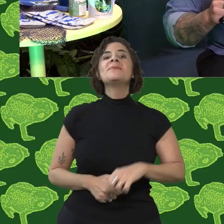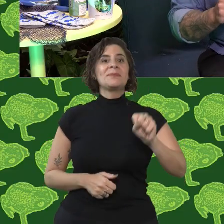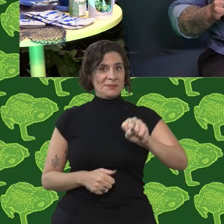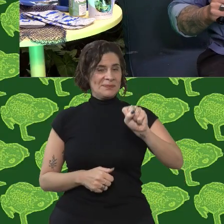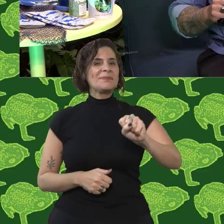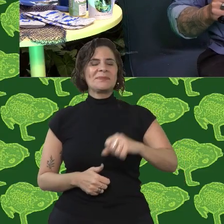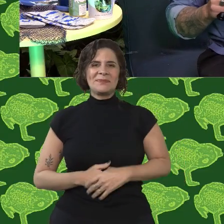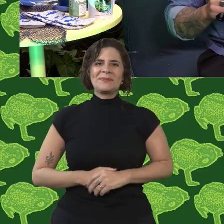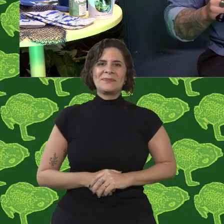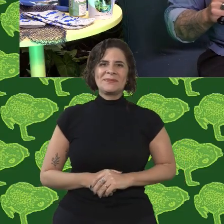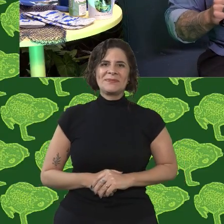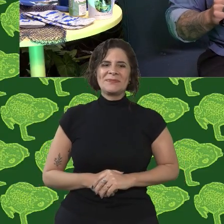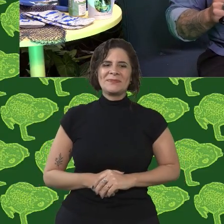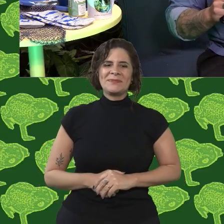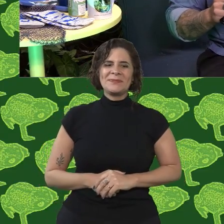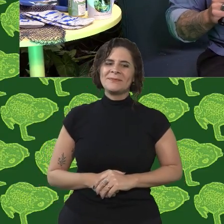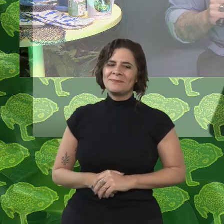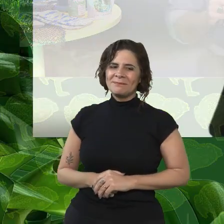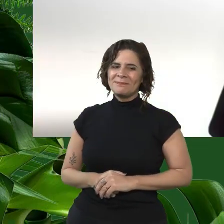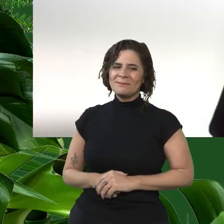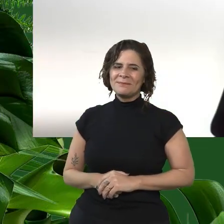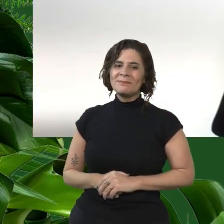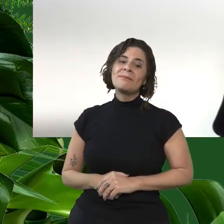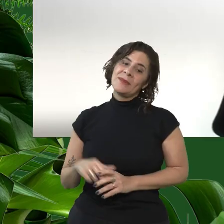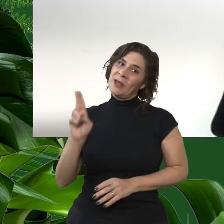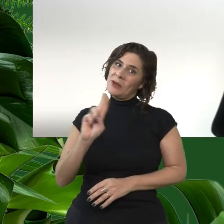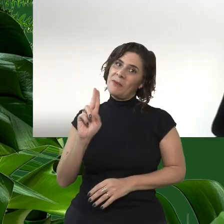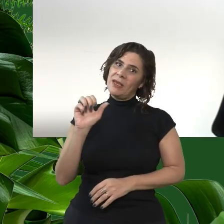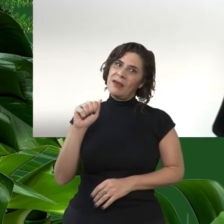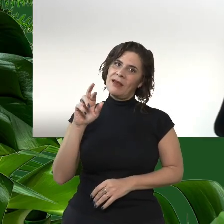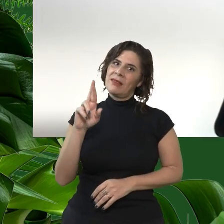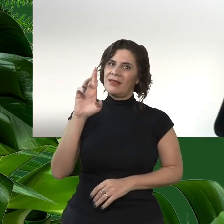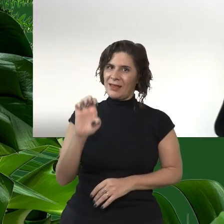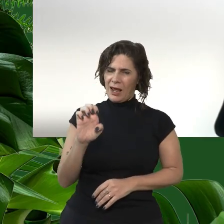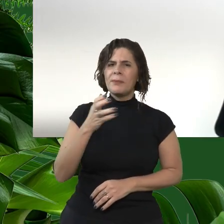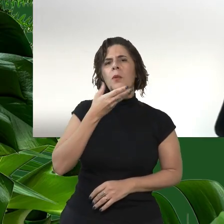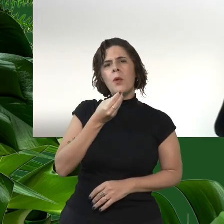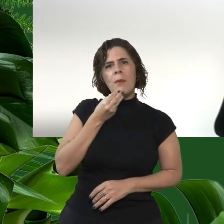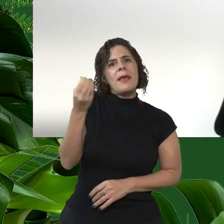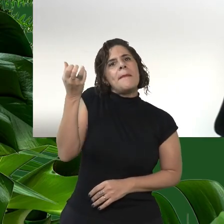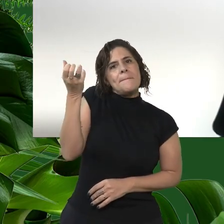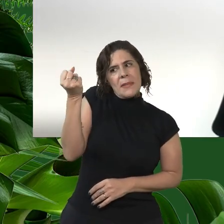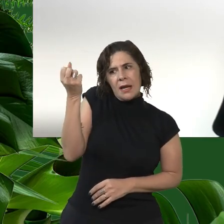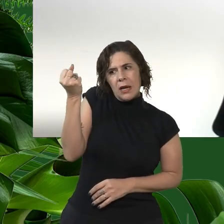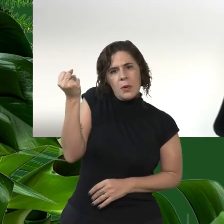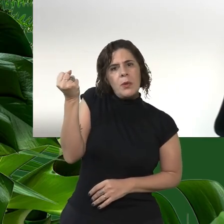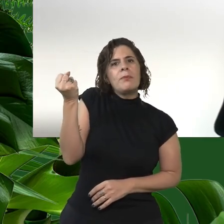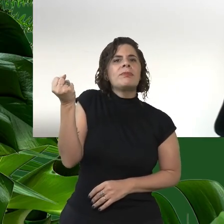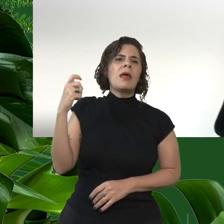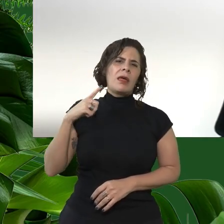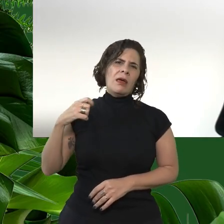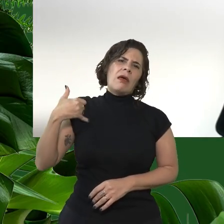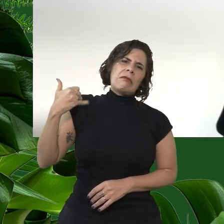sim. Então, bom, eu sou o André Ferretti, sou um homem branco, aí com pouco mais